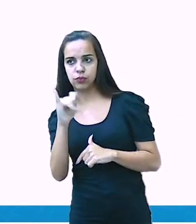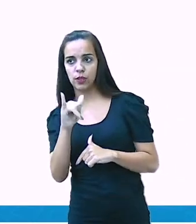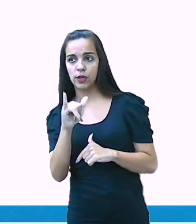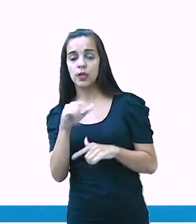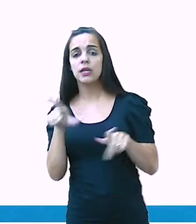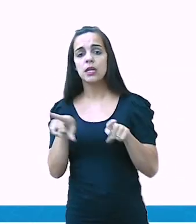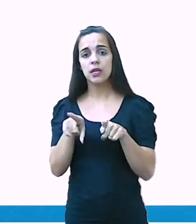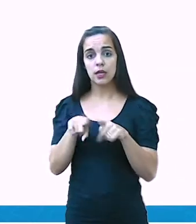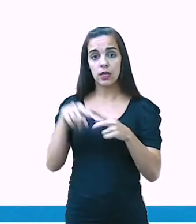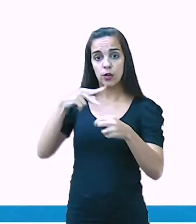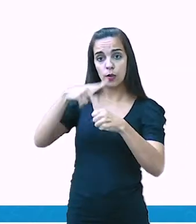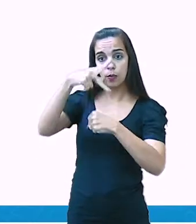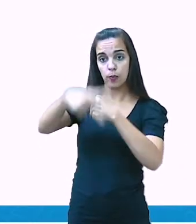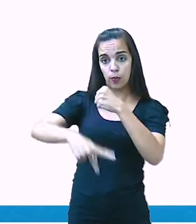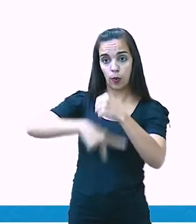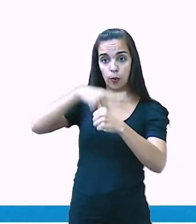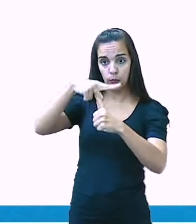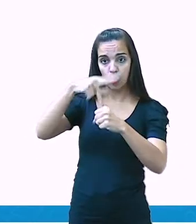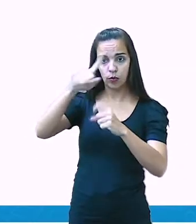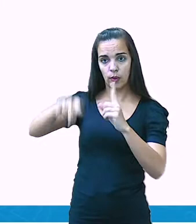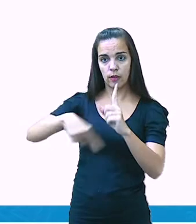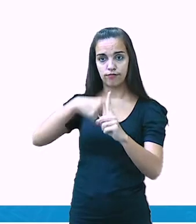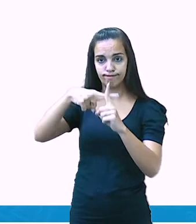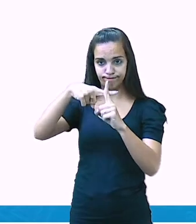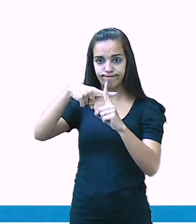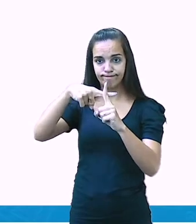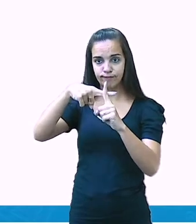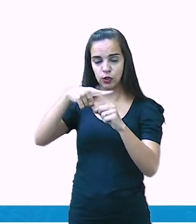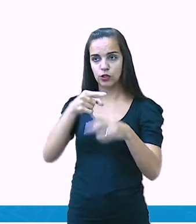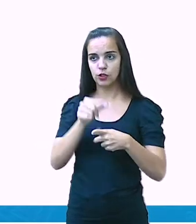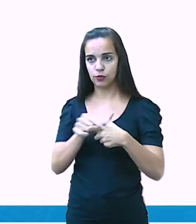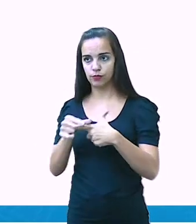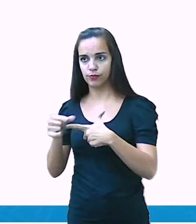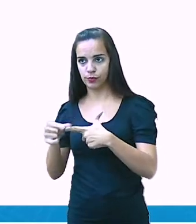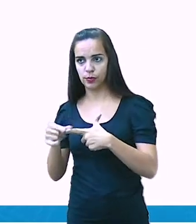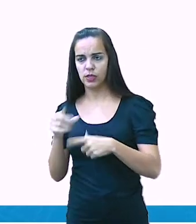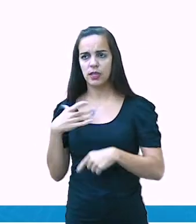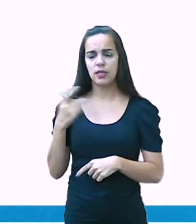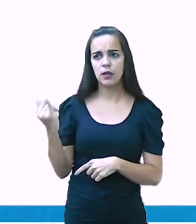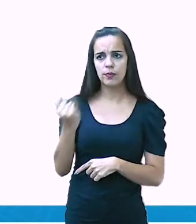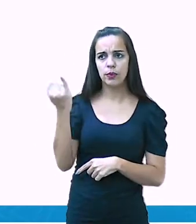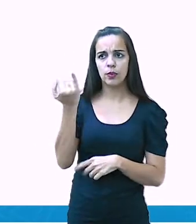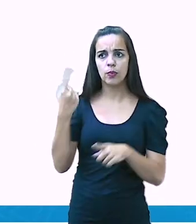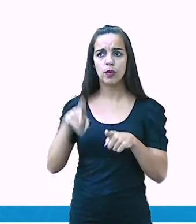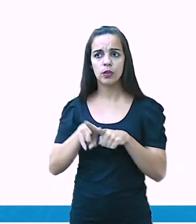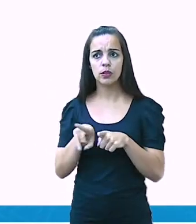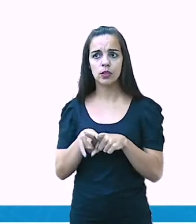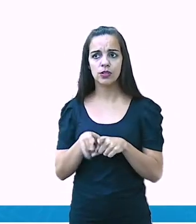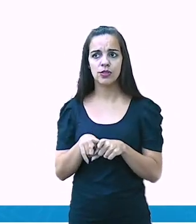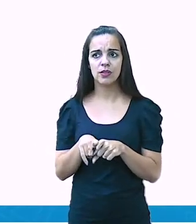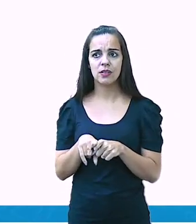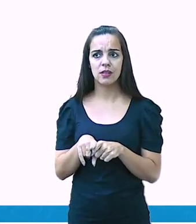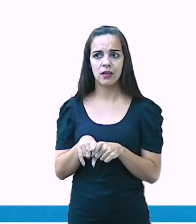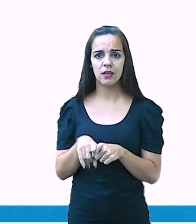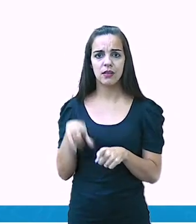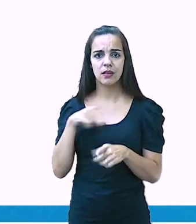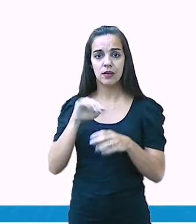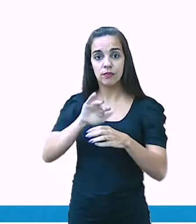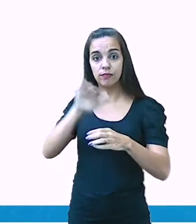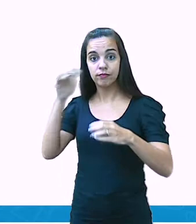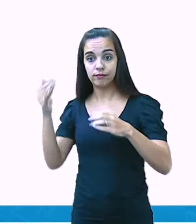carregada positivamente. Lembra disso aí, importante. E a parte